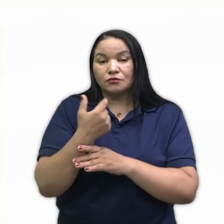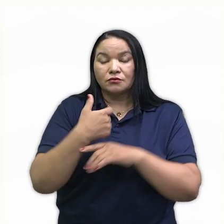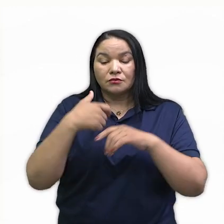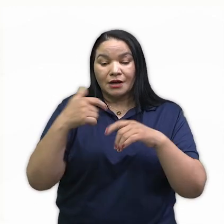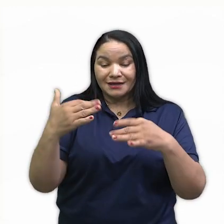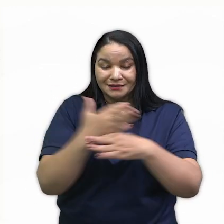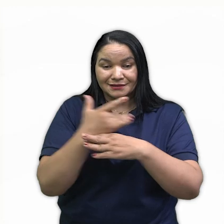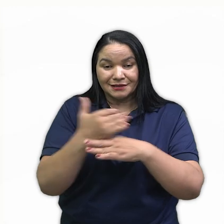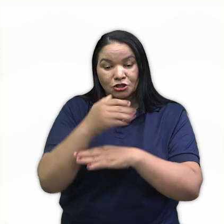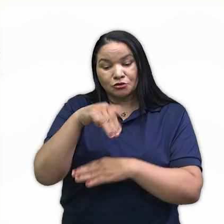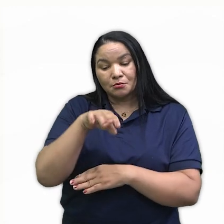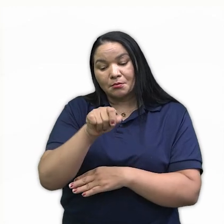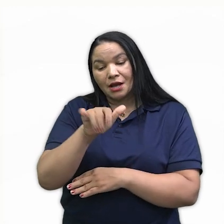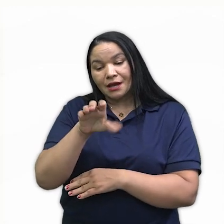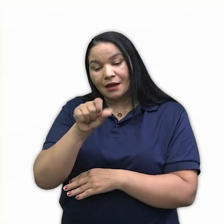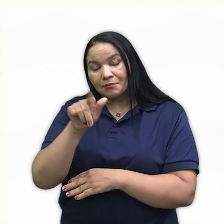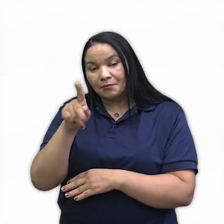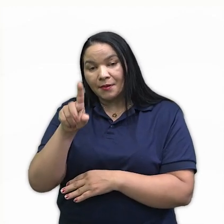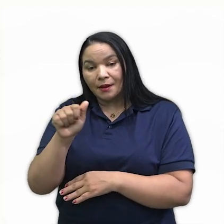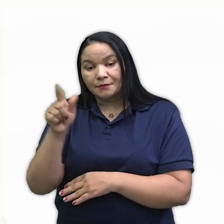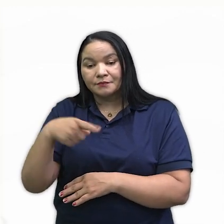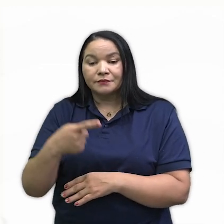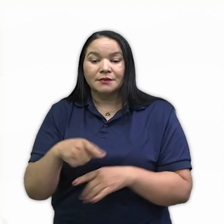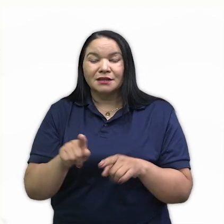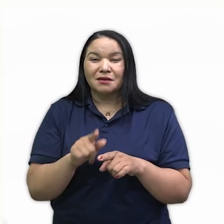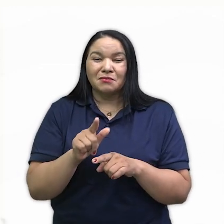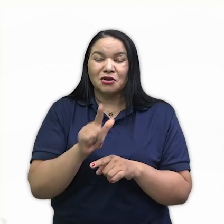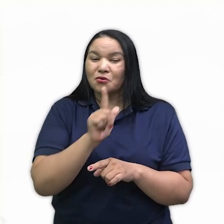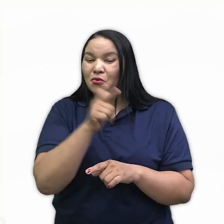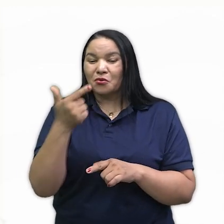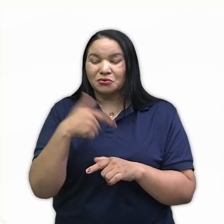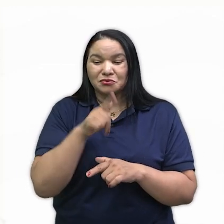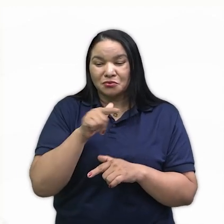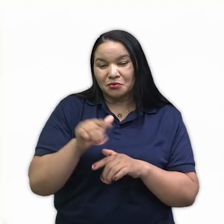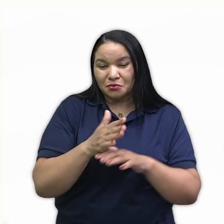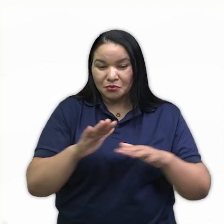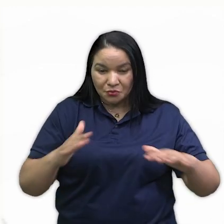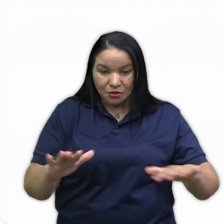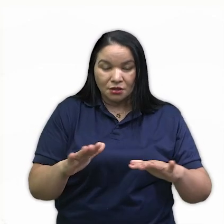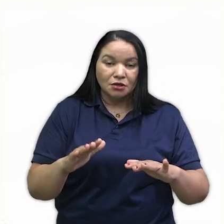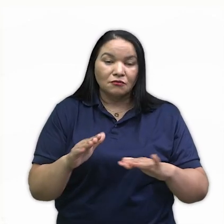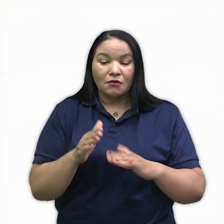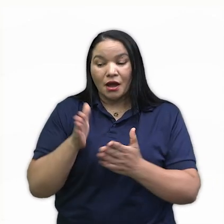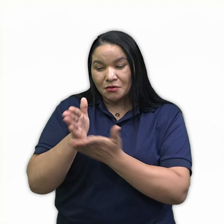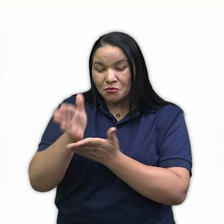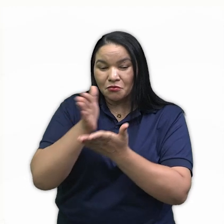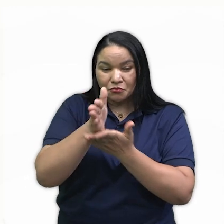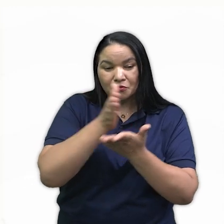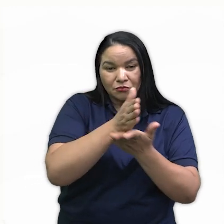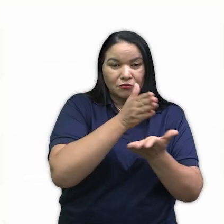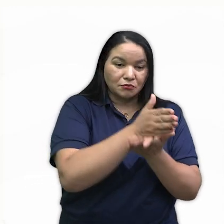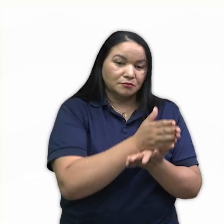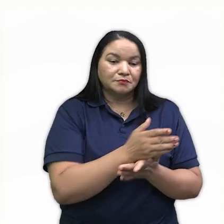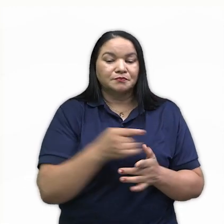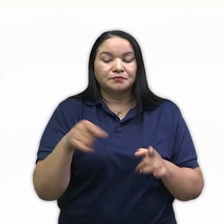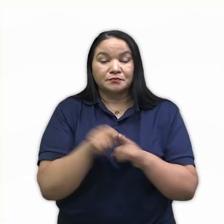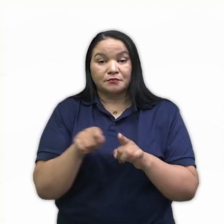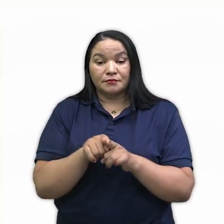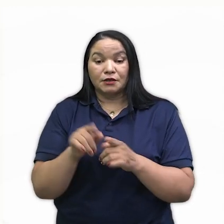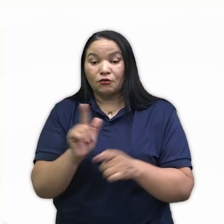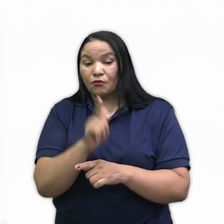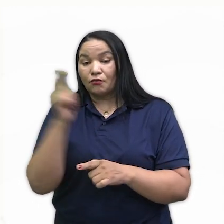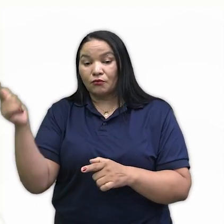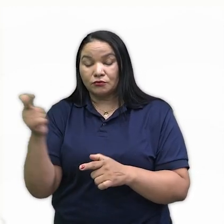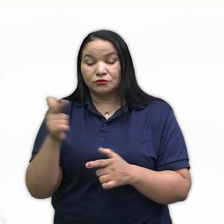outras fortificações que nós tivemos ao longo ali do rio Amazonas e dos seus principais afluentes. Esses fortes, eles